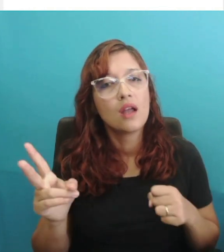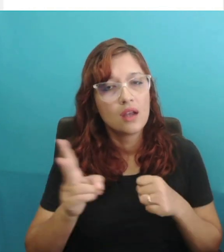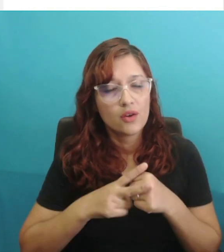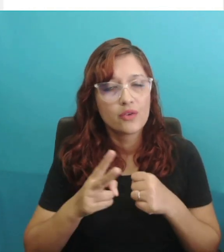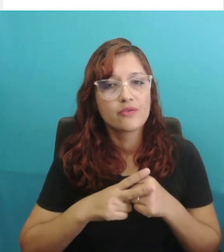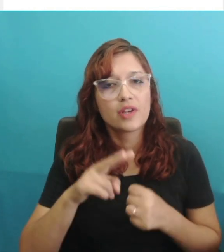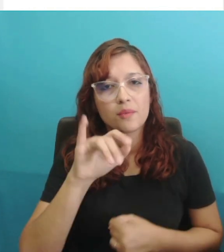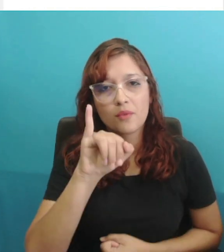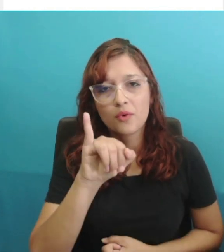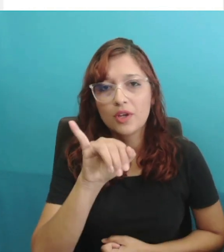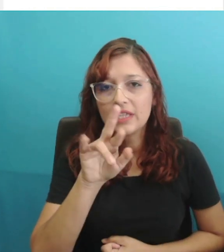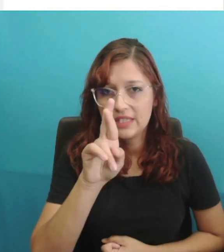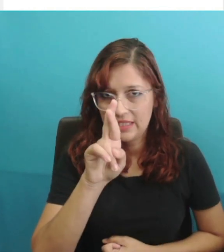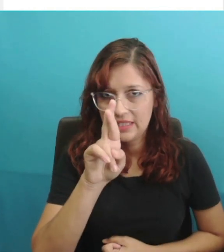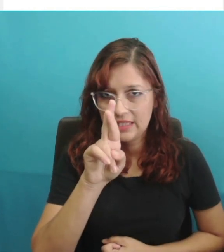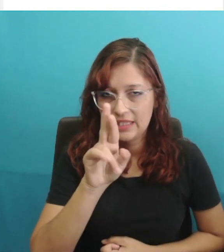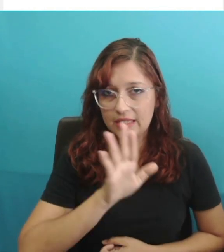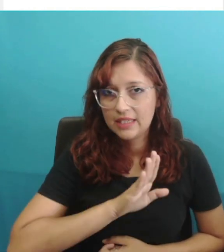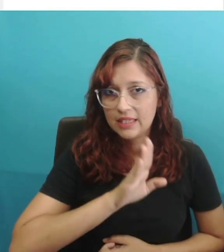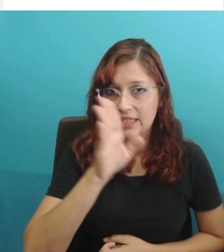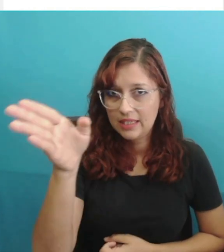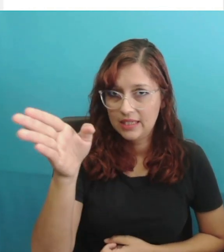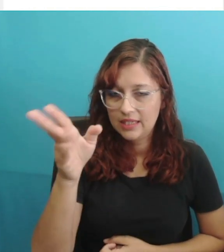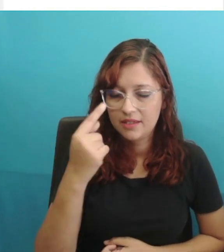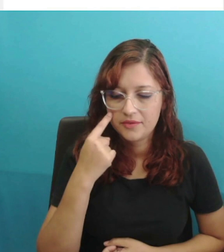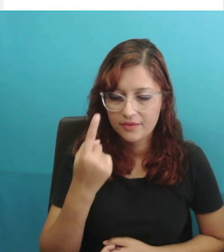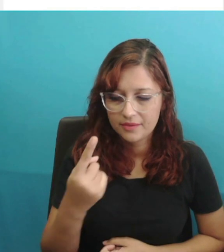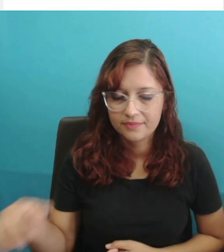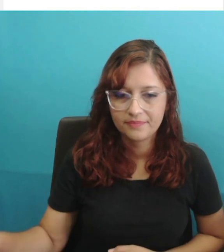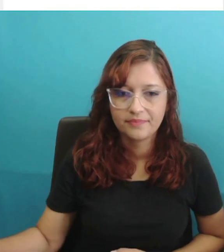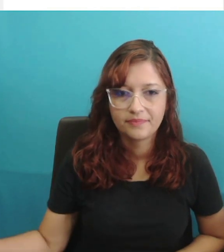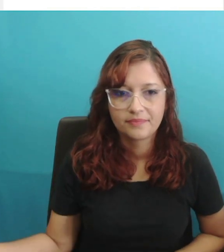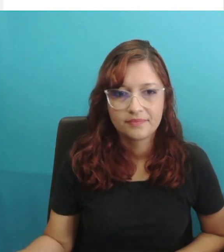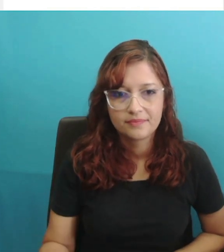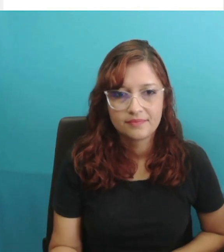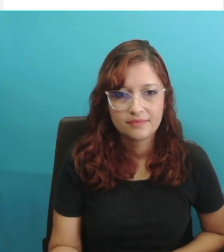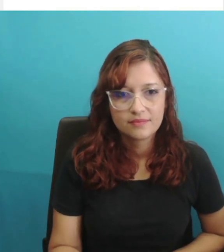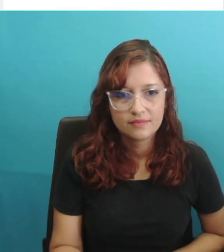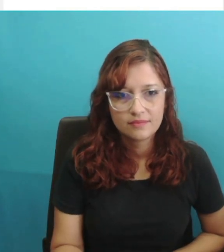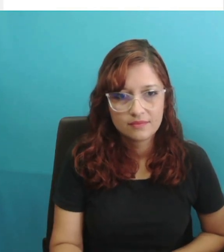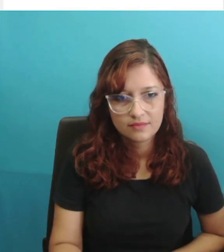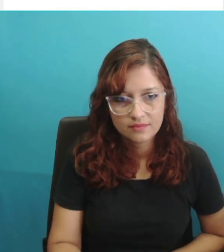Quais são esses verbos? Todos são o verbo ir.